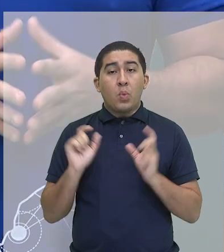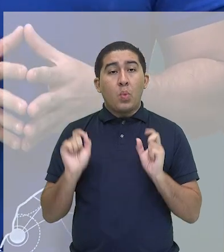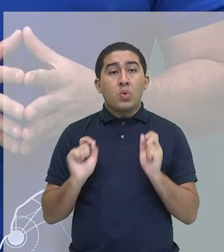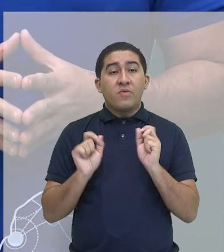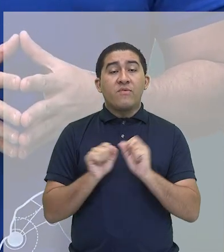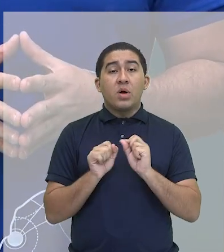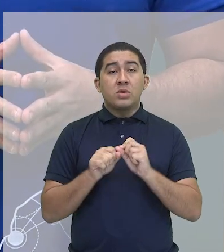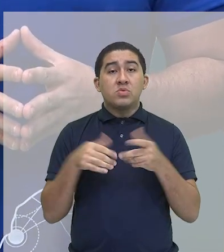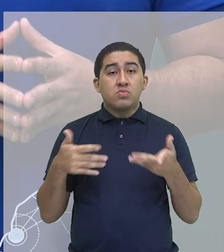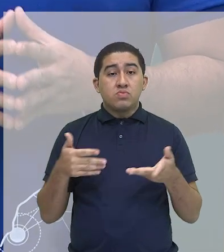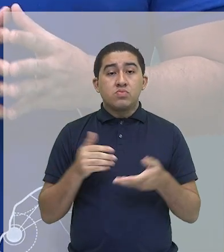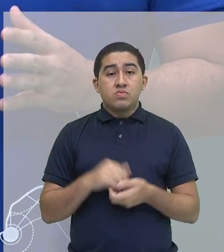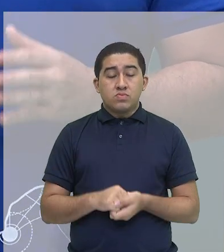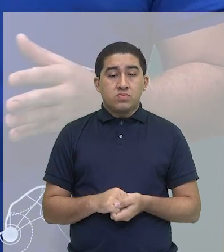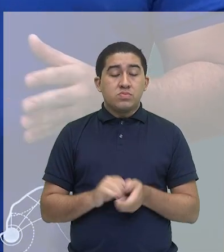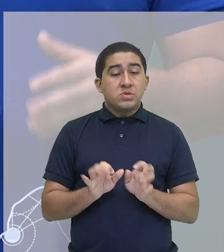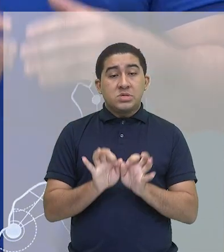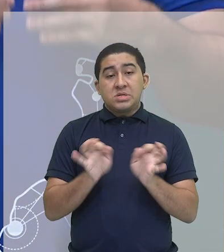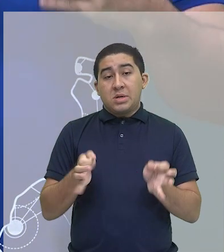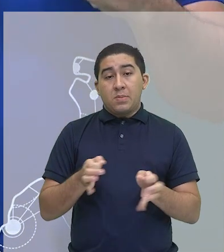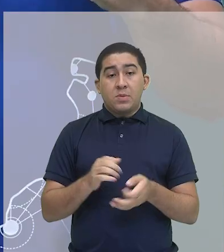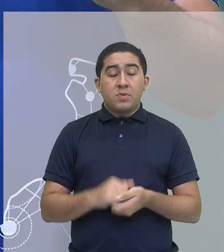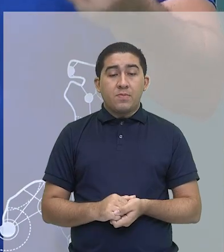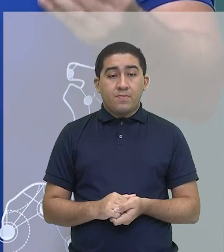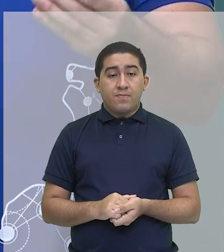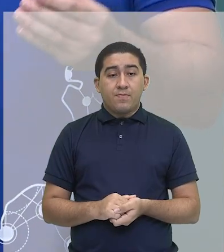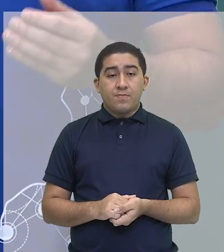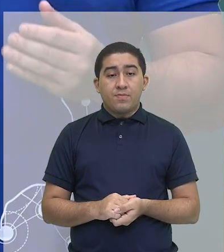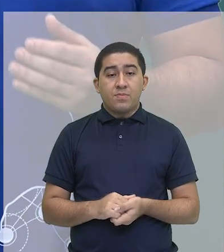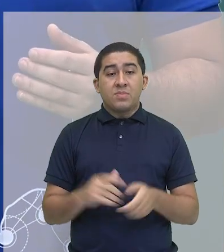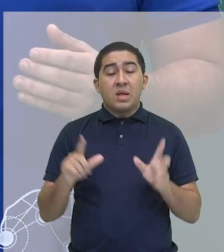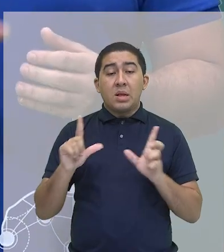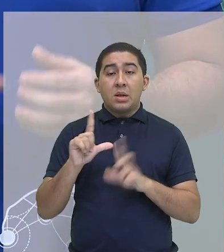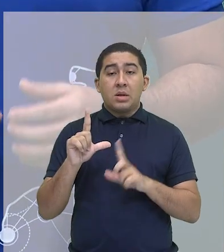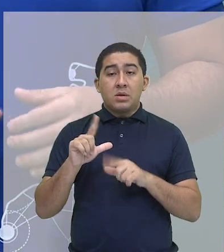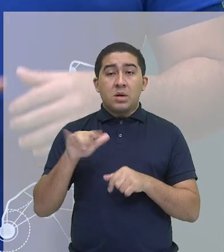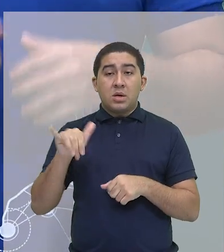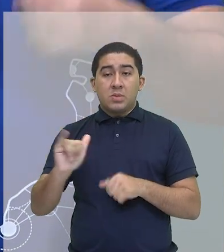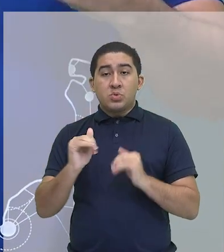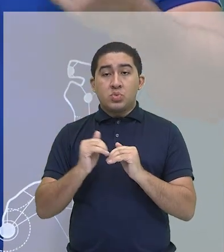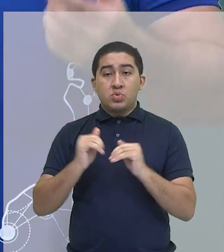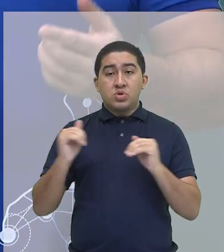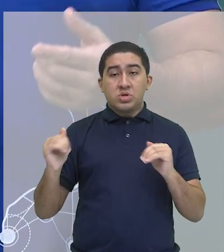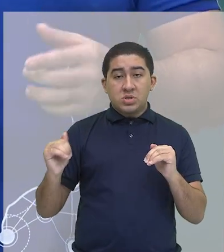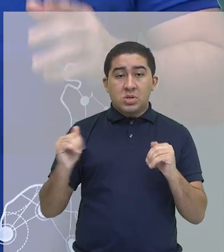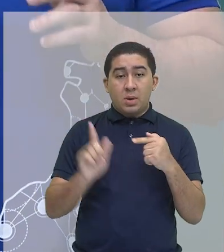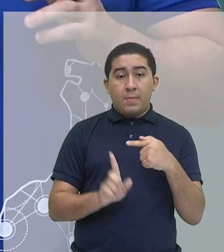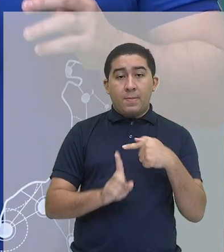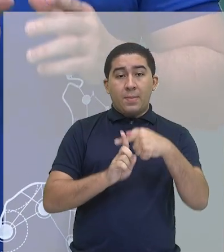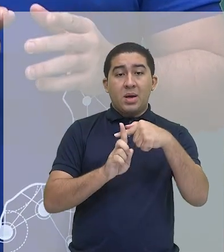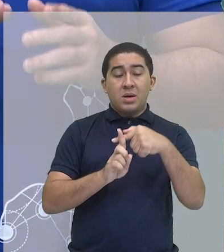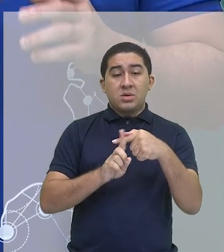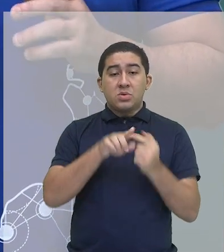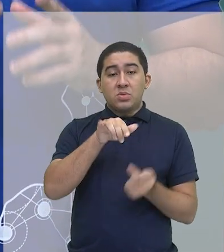vou fazer, professor? Muito simples. Eu vou retirar o Y e adicionar